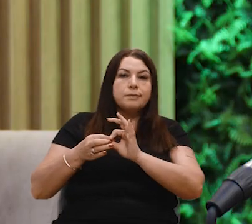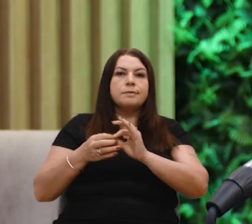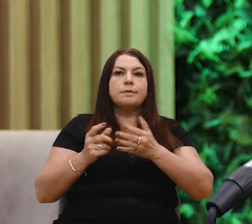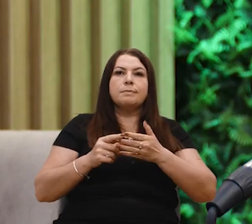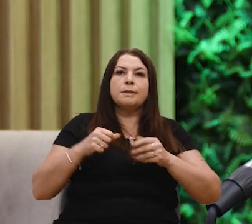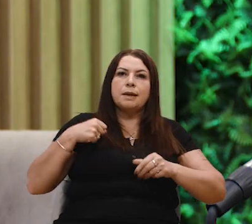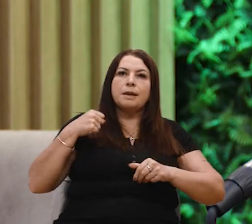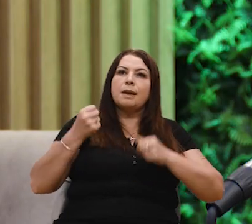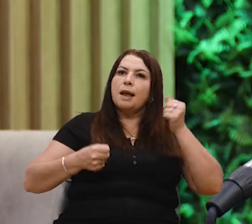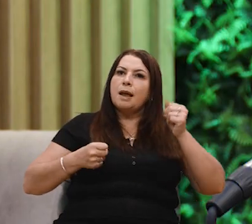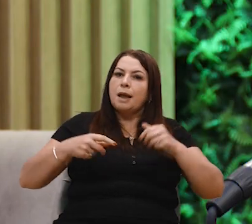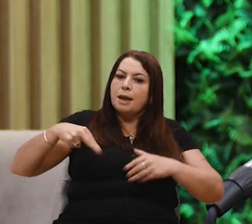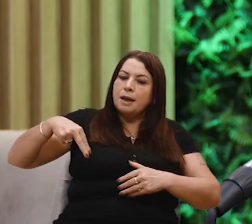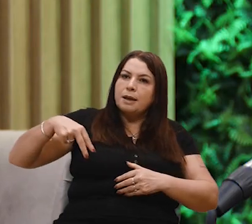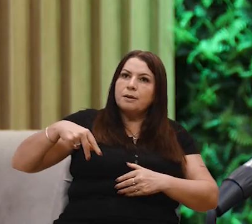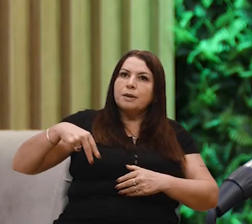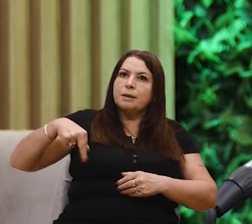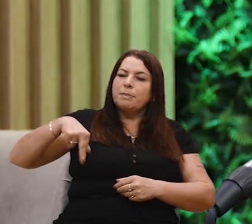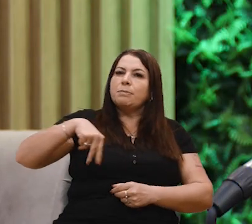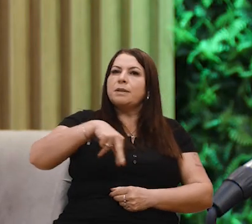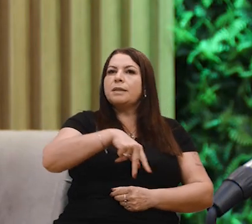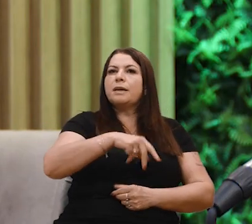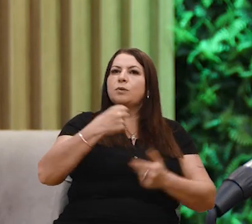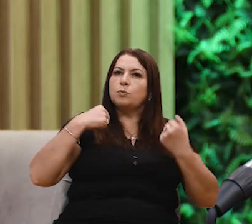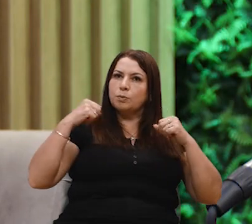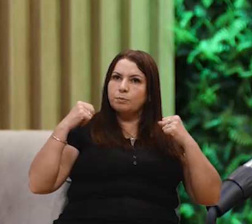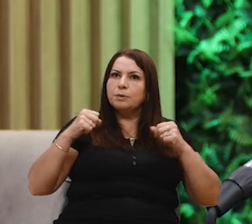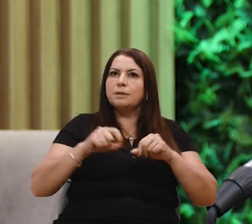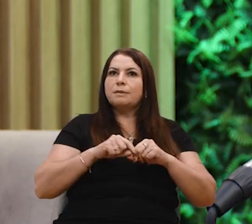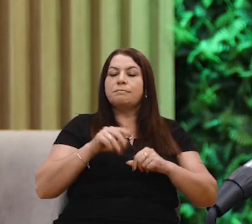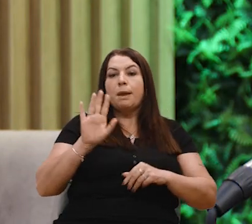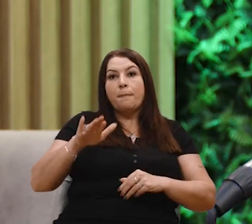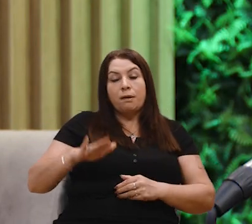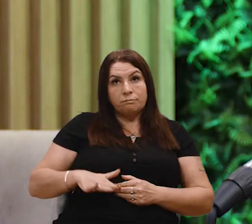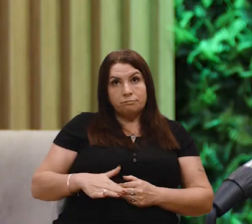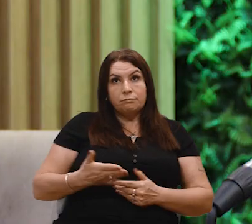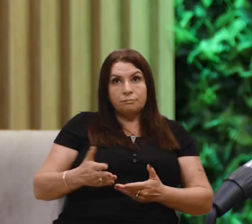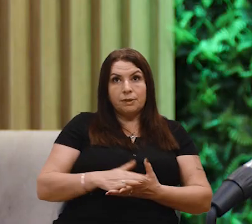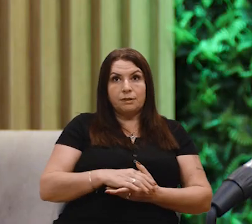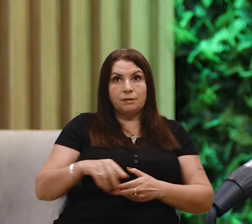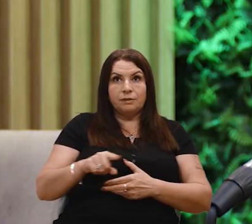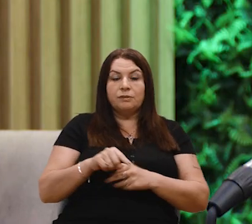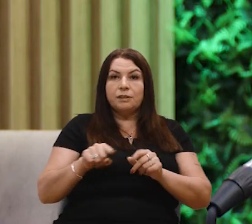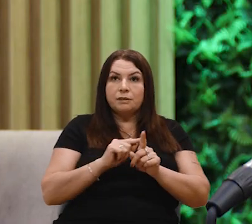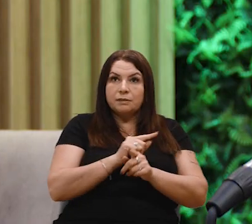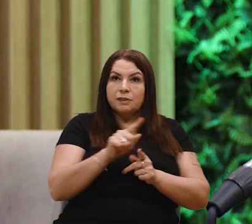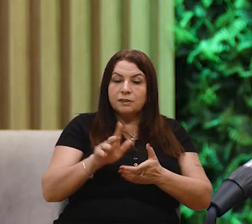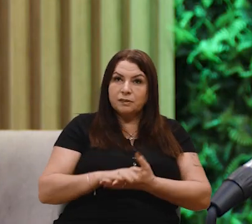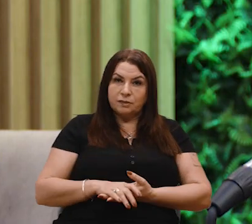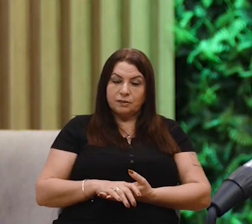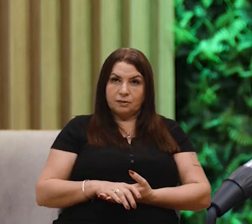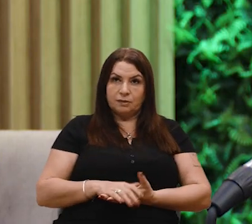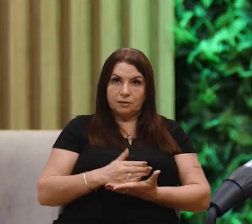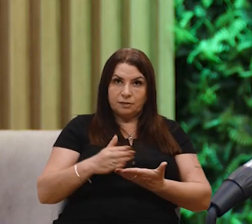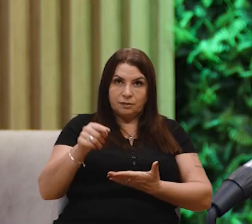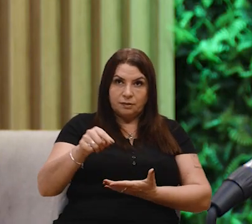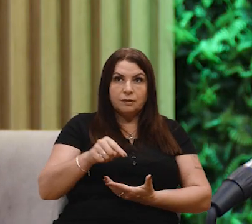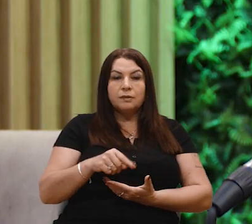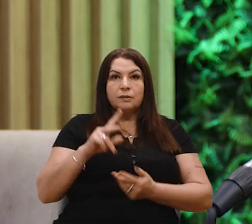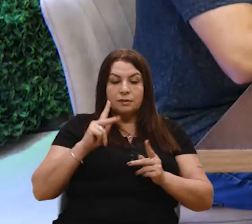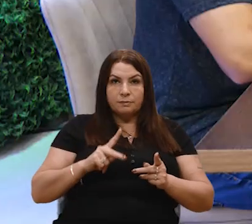outros contextos, né? Mas a caminhada é um esporte, é uma atividade física, um exercício físico barato. Então, já começando por